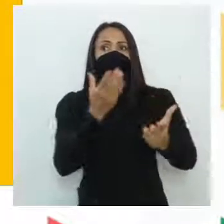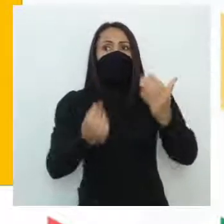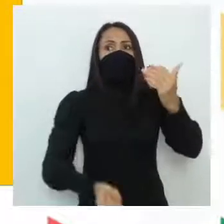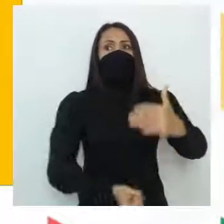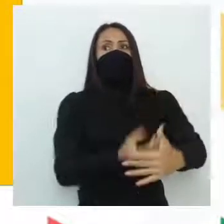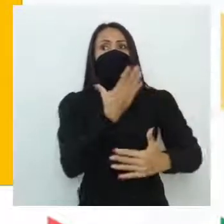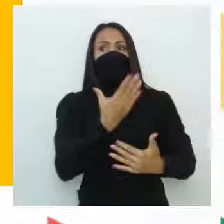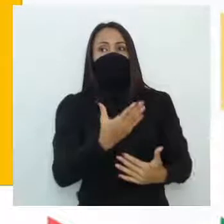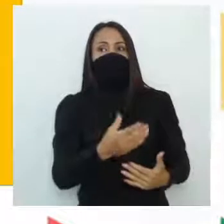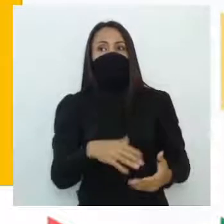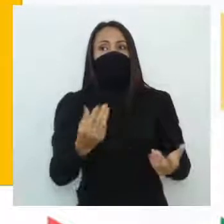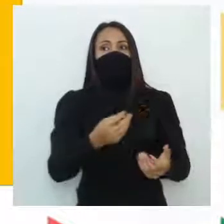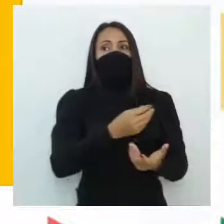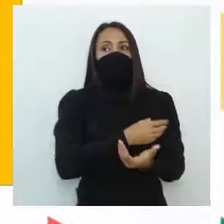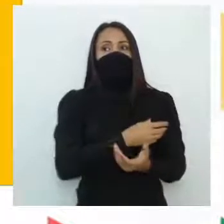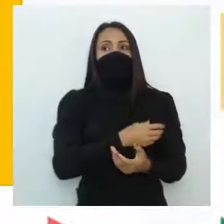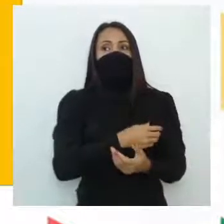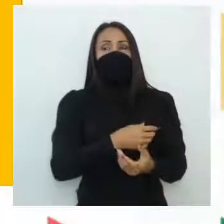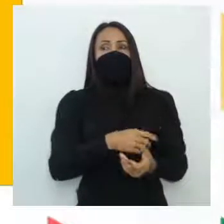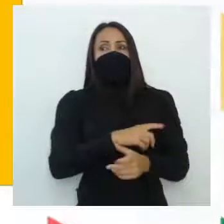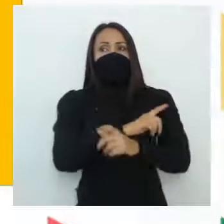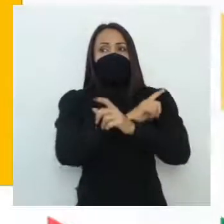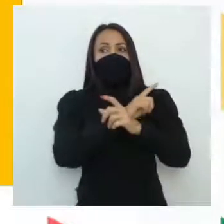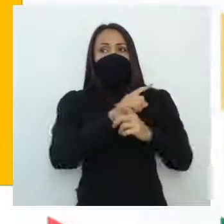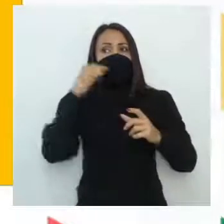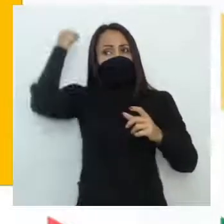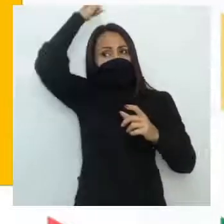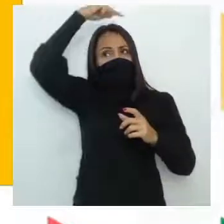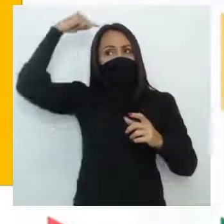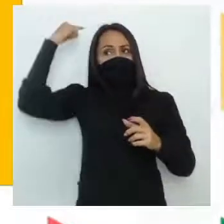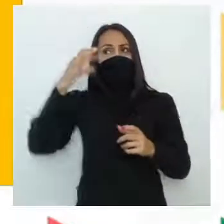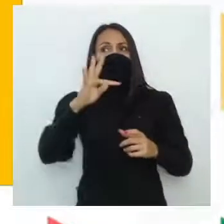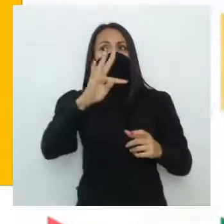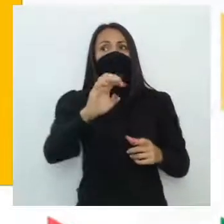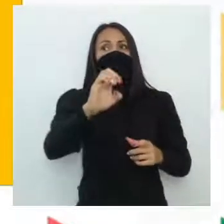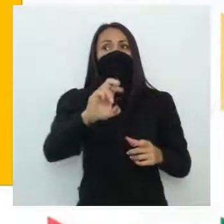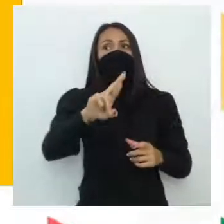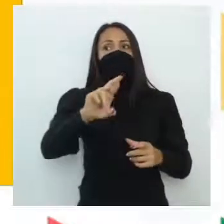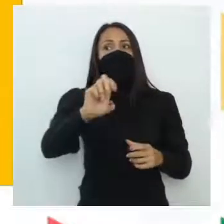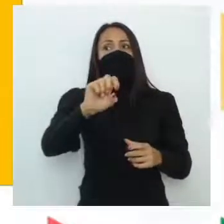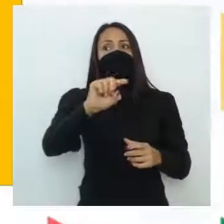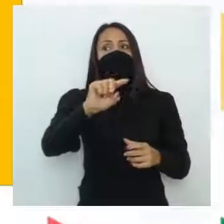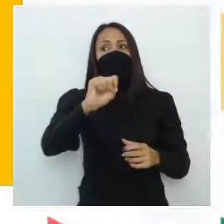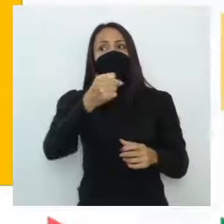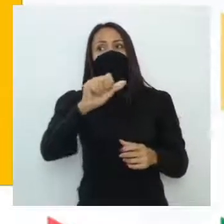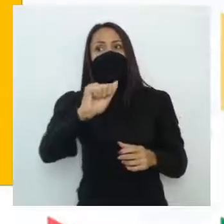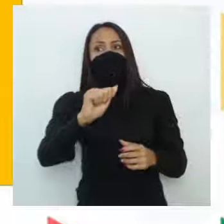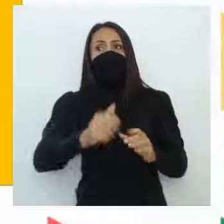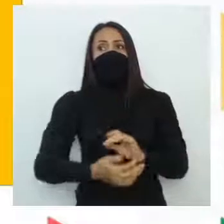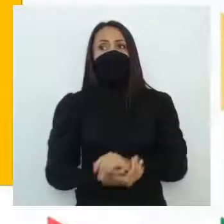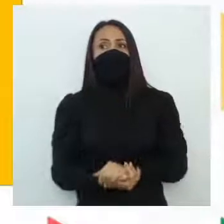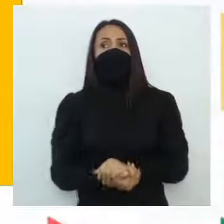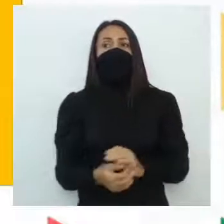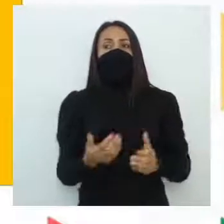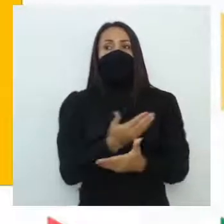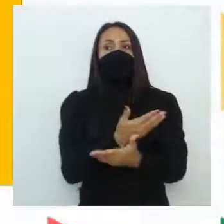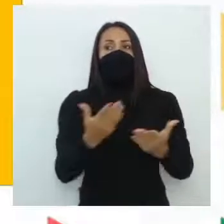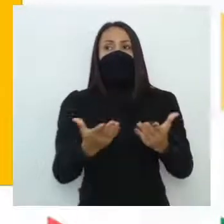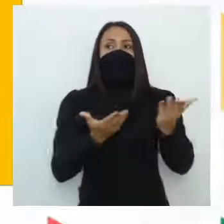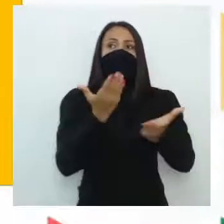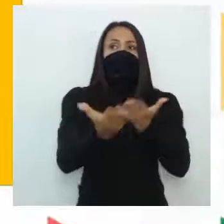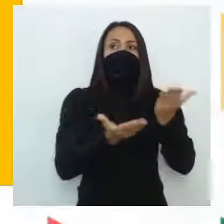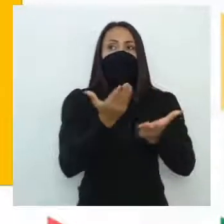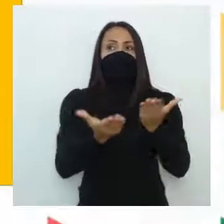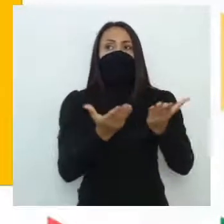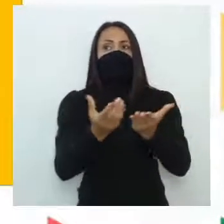Santa Teresa de Calcutá com o único objetivo de viver a caridade no dia a dia, de modo a assistir,